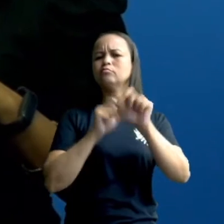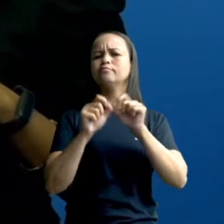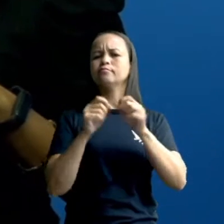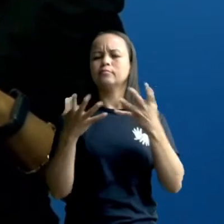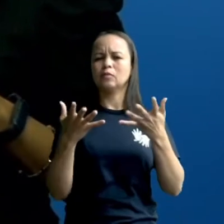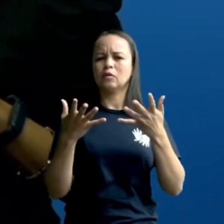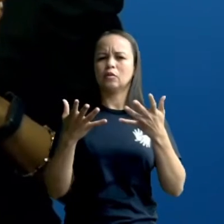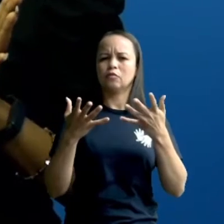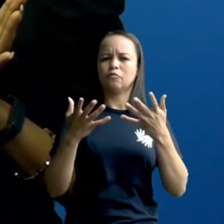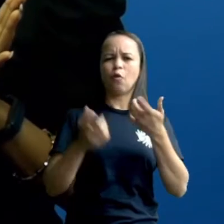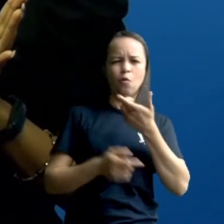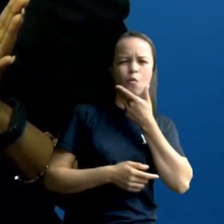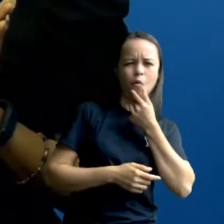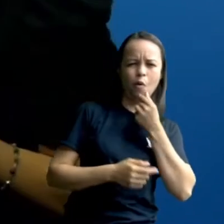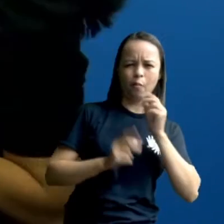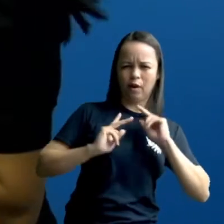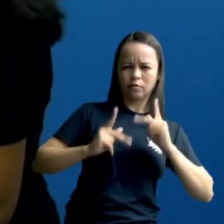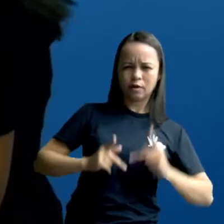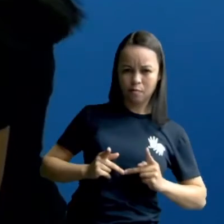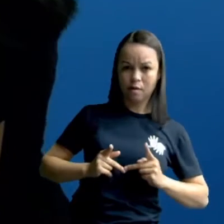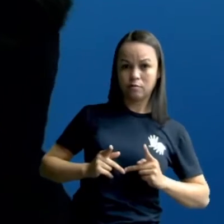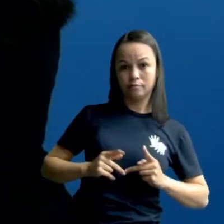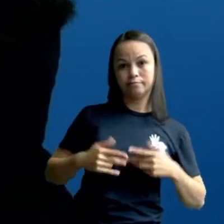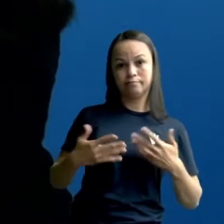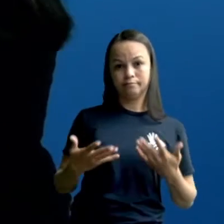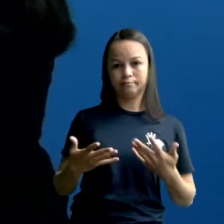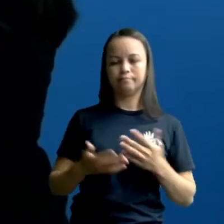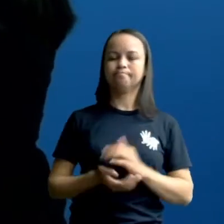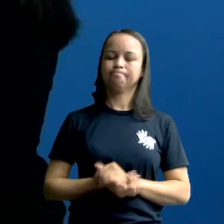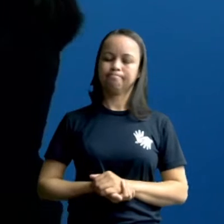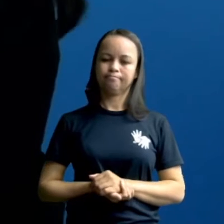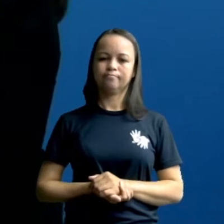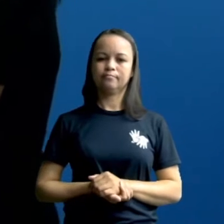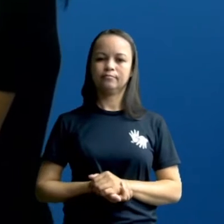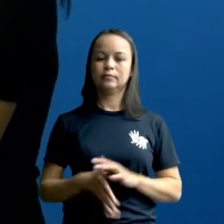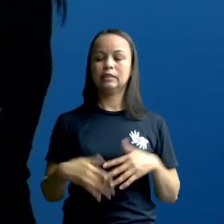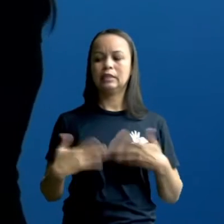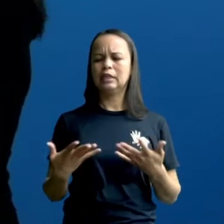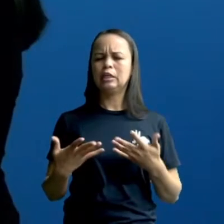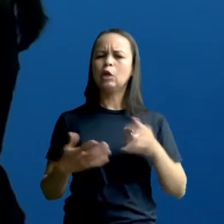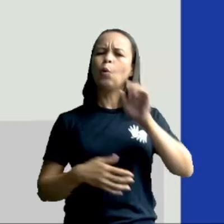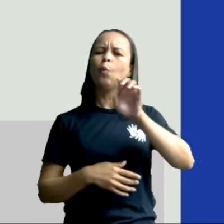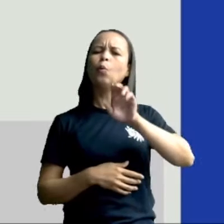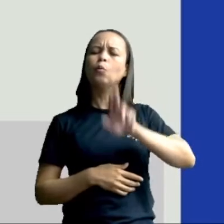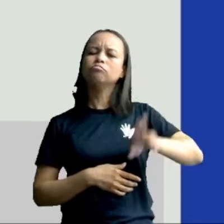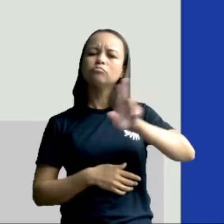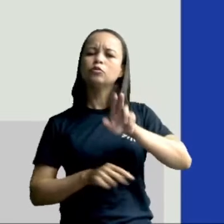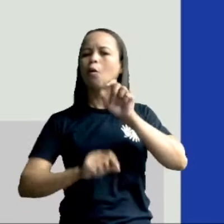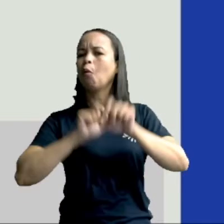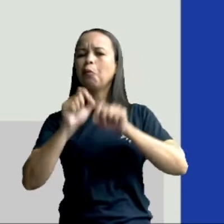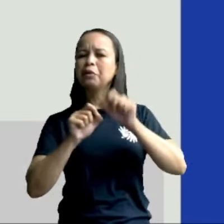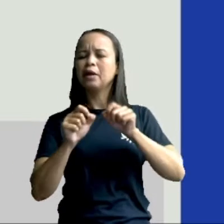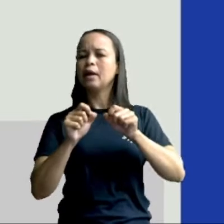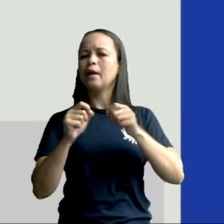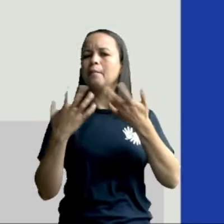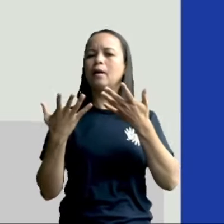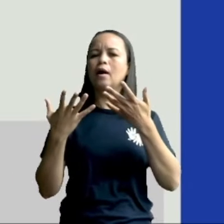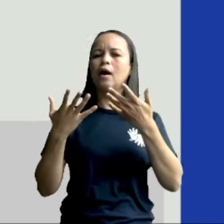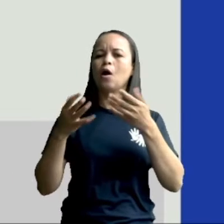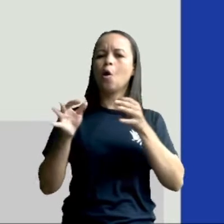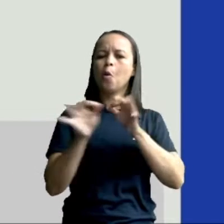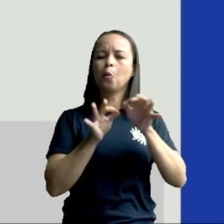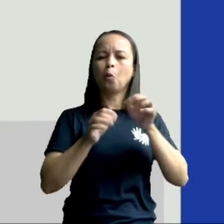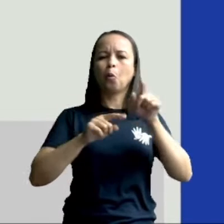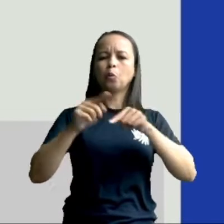Foi o homem? Será que foi o homem? E ele usou o que para construir esses